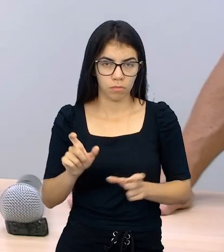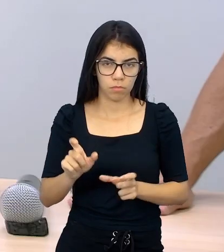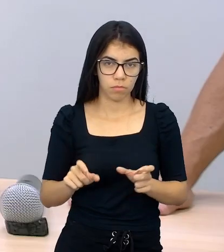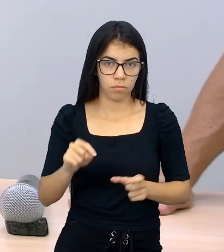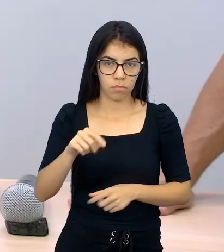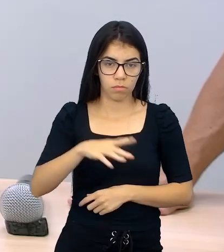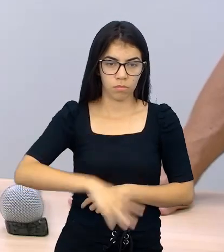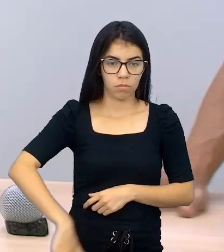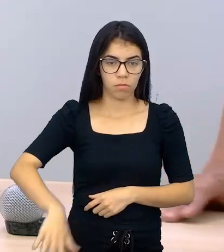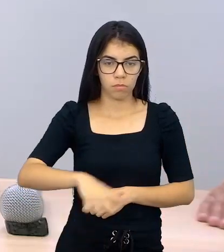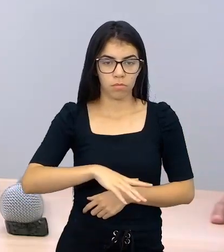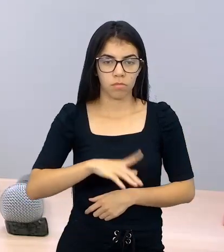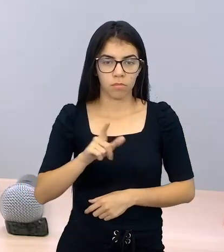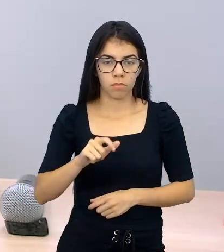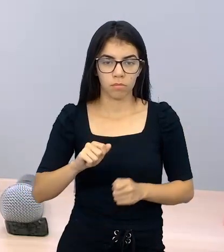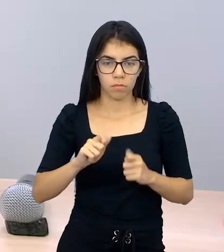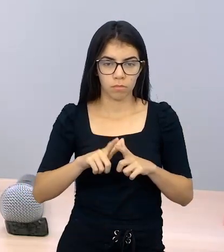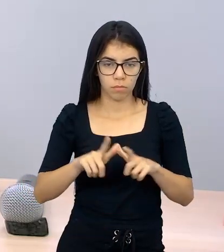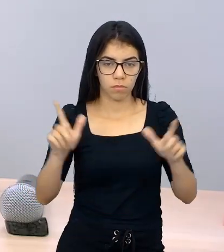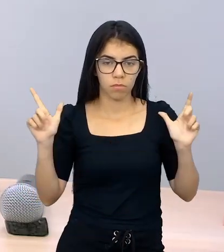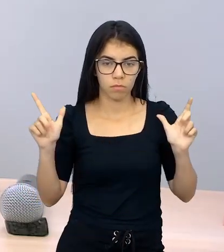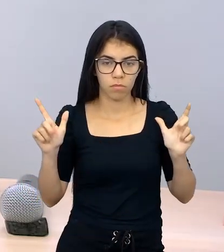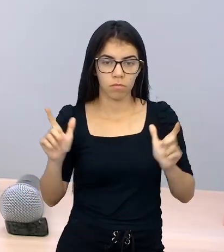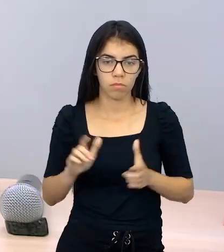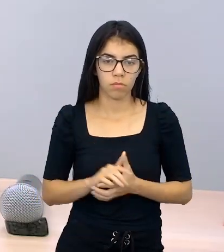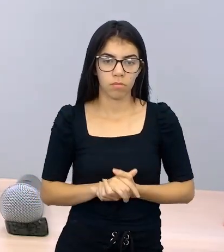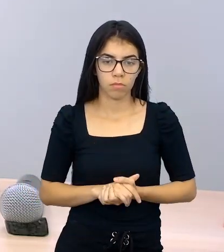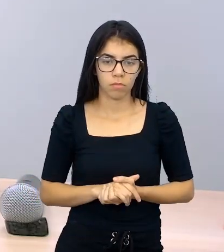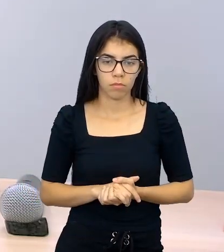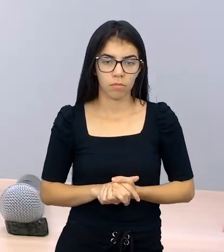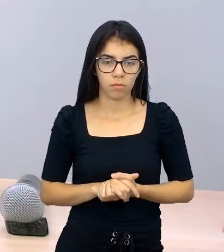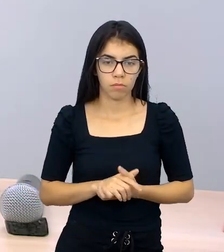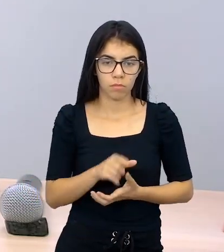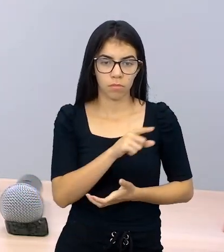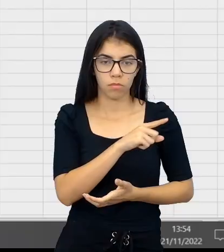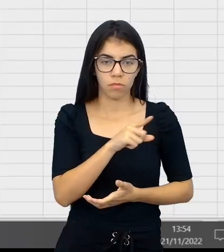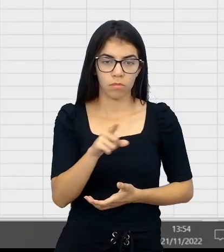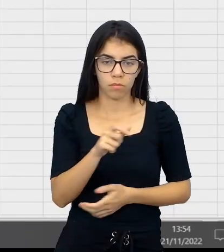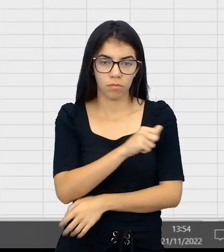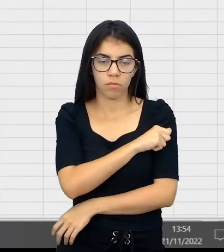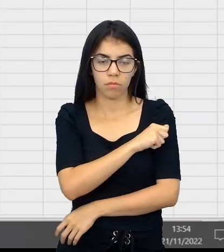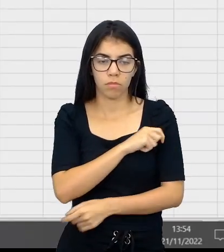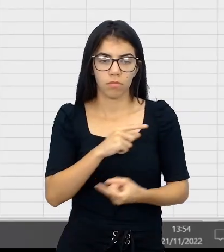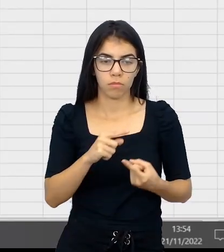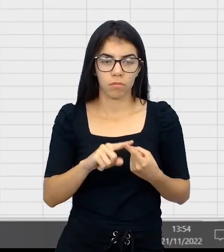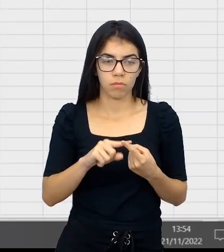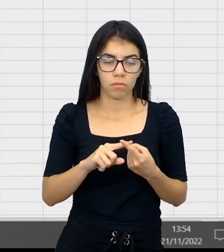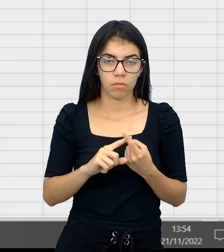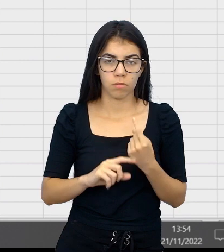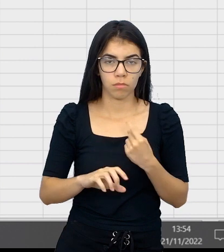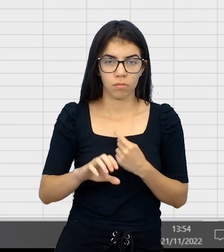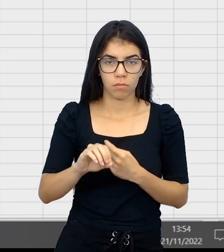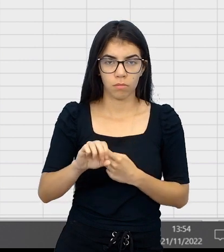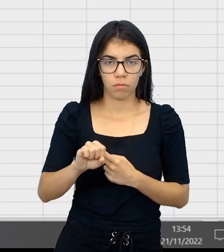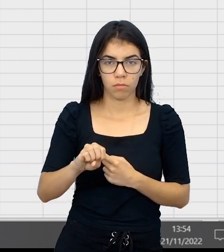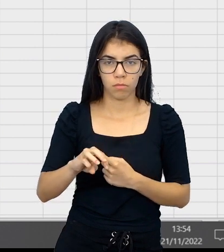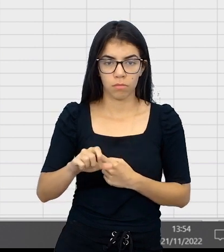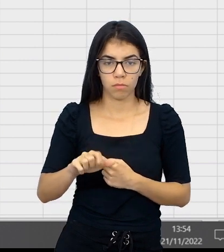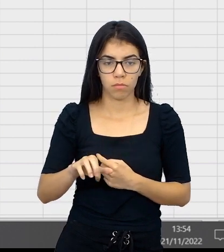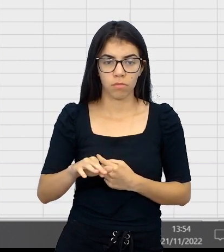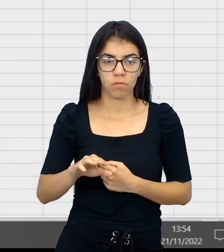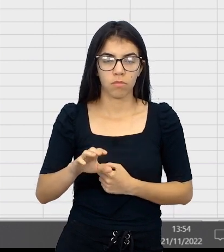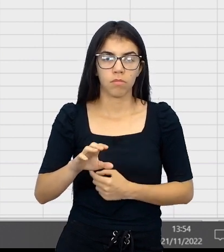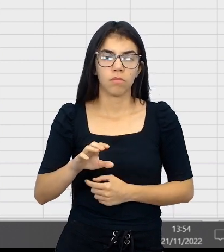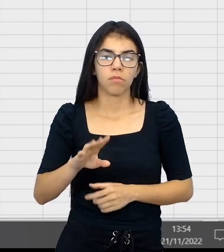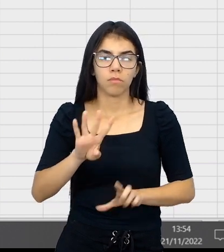estúdio já espelhar minha tela, colocar minha tela, espelhar minha tela para vocês, tá bom? Porque aí o Osmar vai meditar. Primeira coisa, Excel tá muito